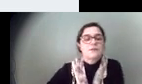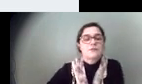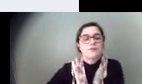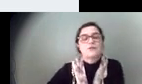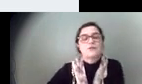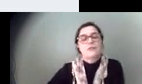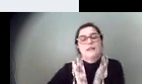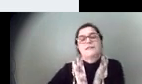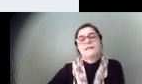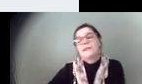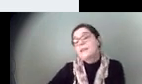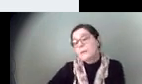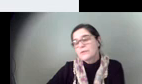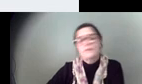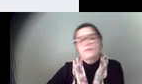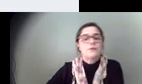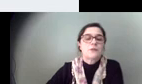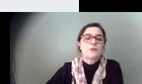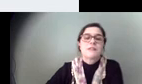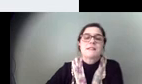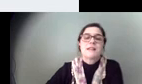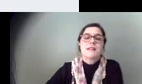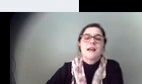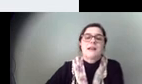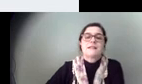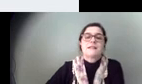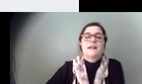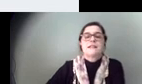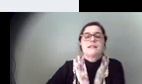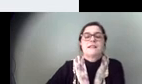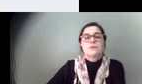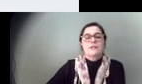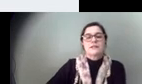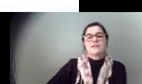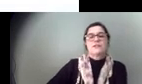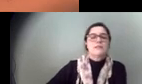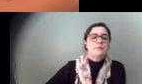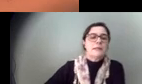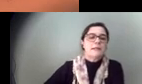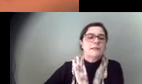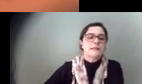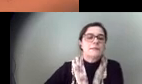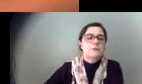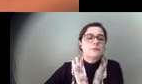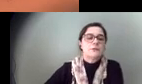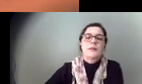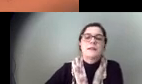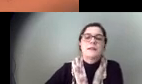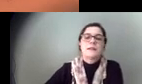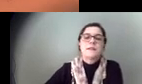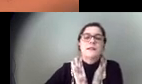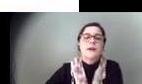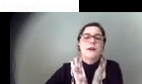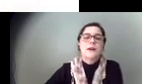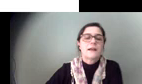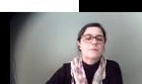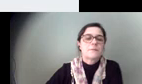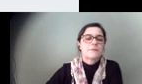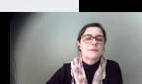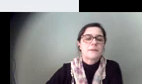competências socioemocionais, né? E que é possível para todas as áreas, para todas as disciplinas. Muito bem. Então,